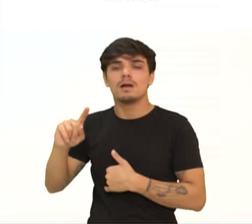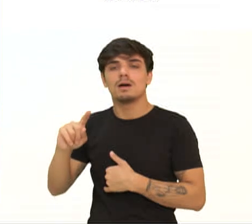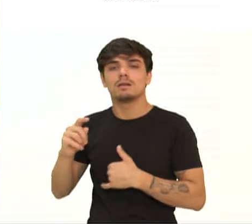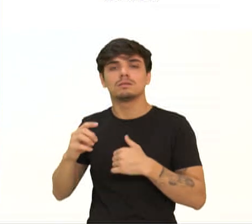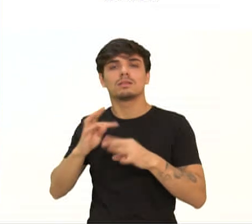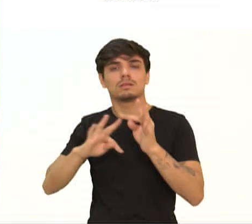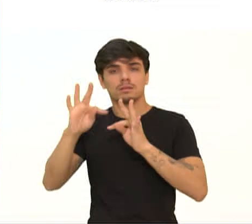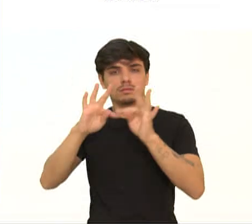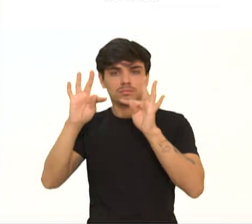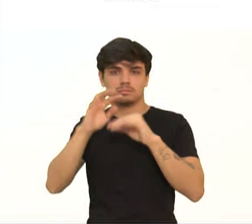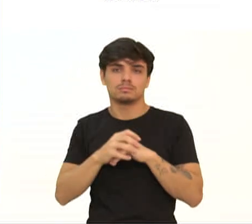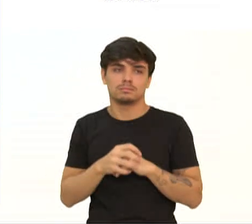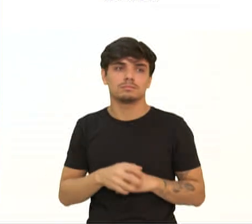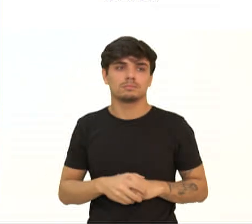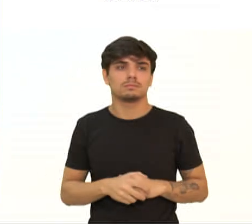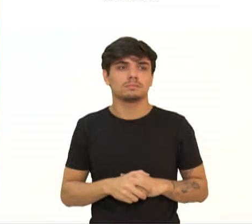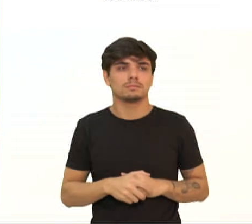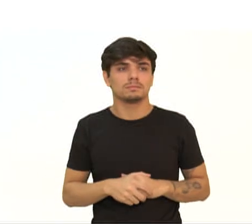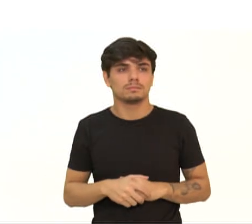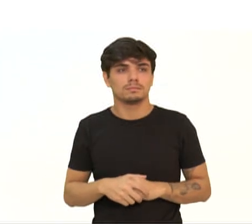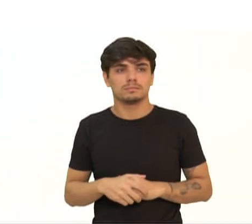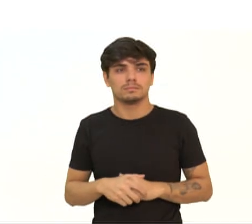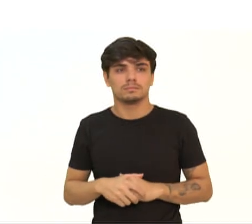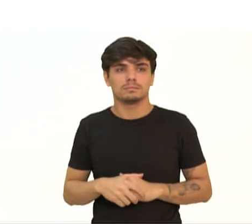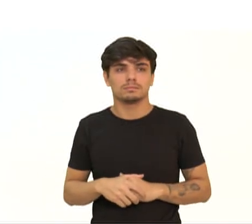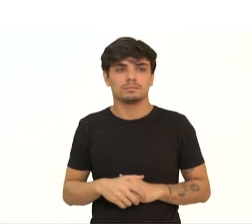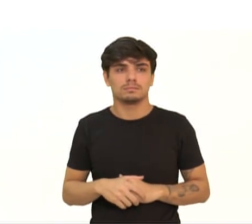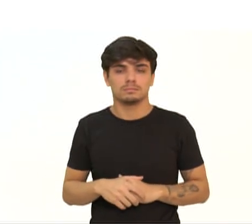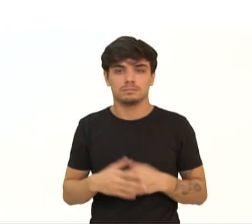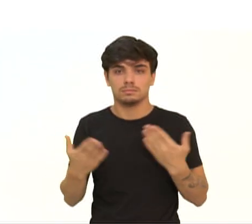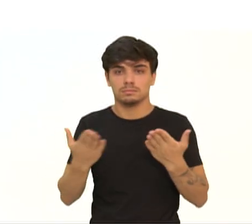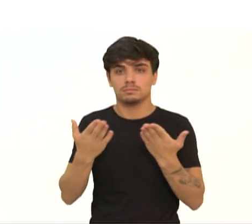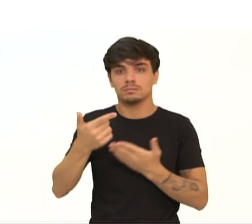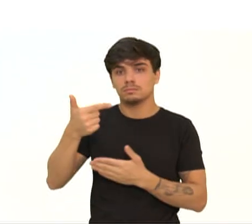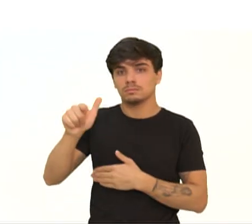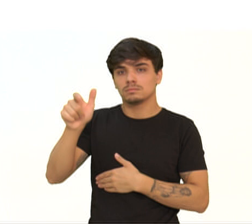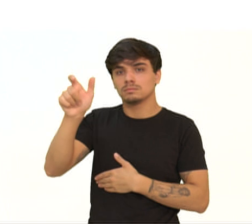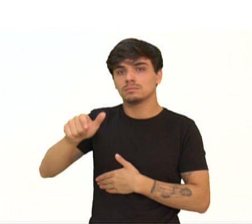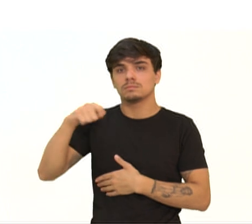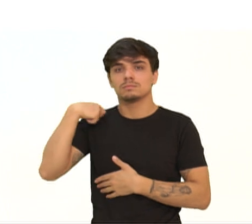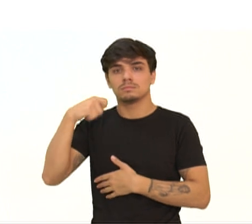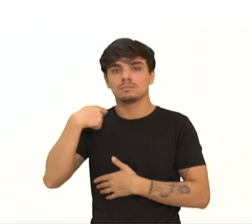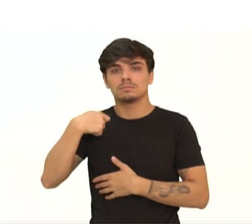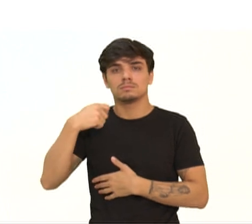Áustria. Ou D, Dinamarca. Em que país ocorreu o futurismo?